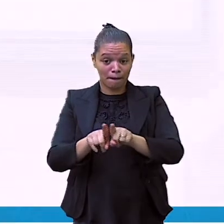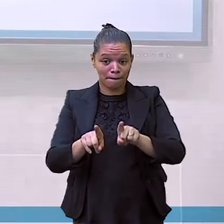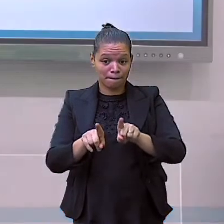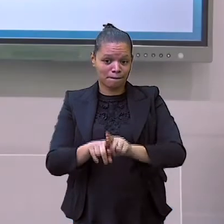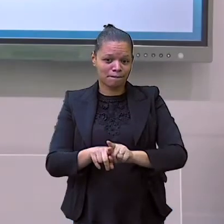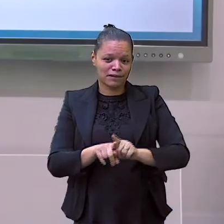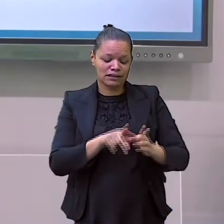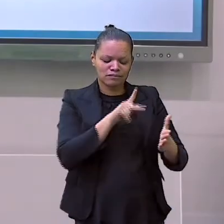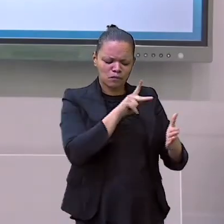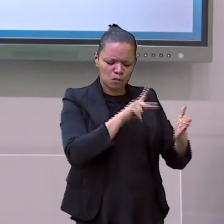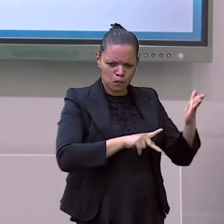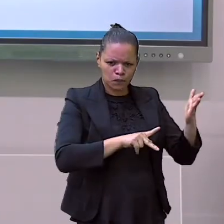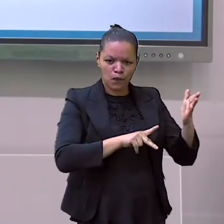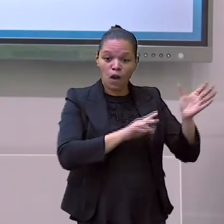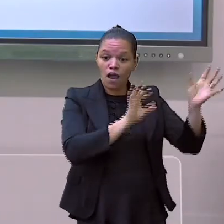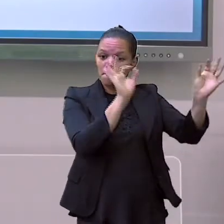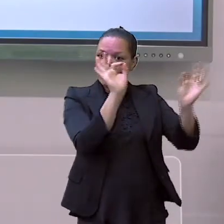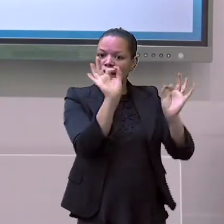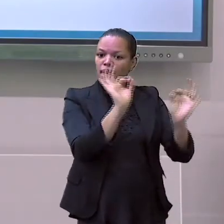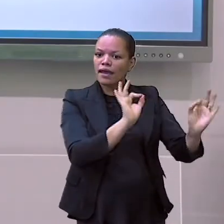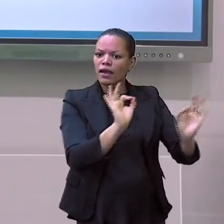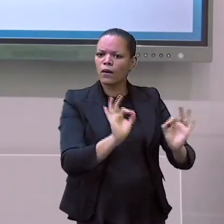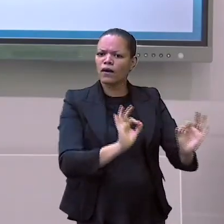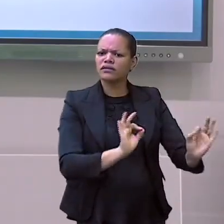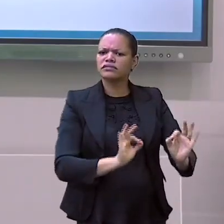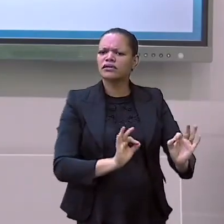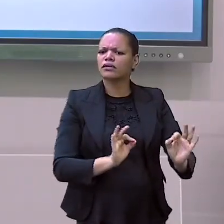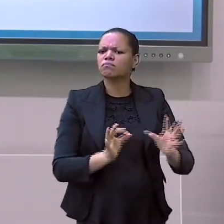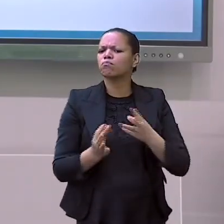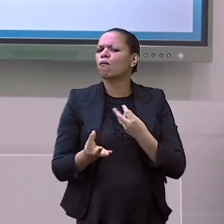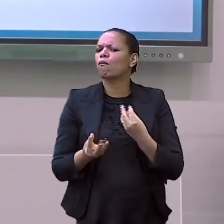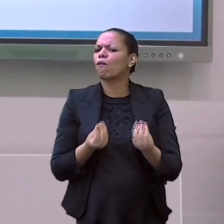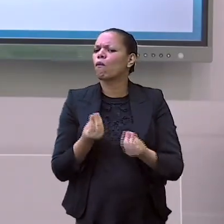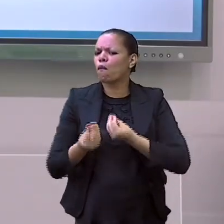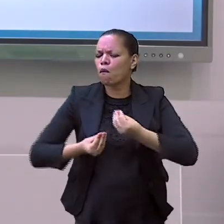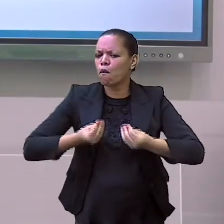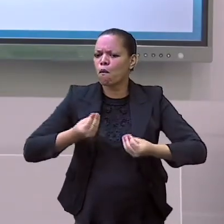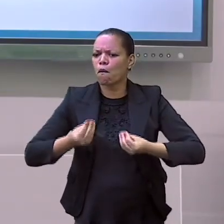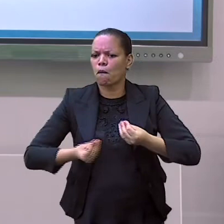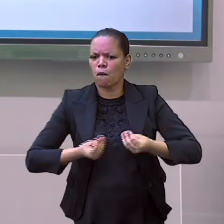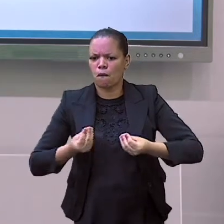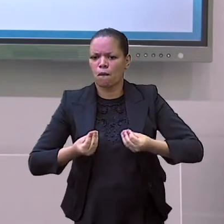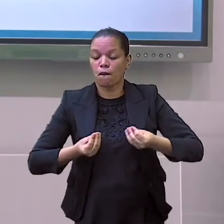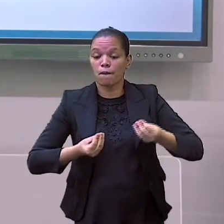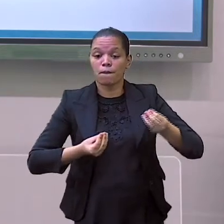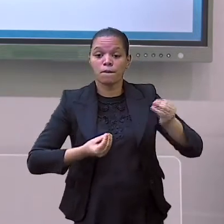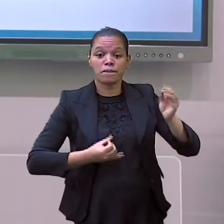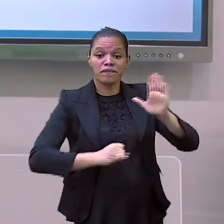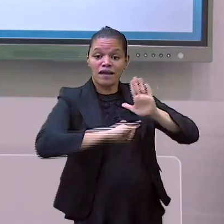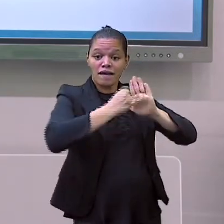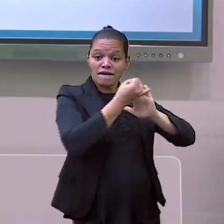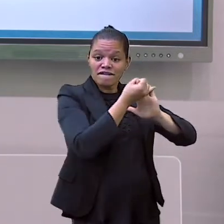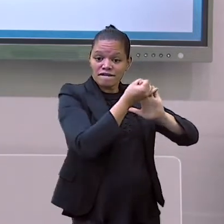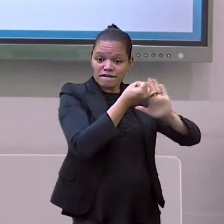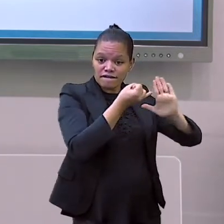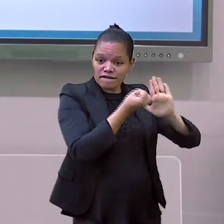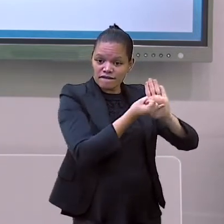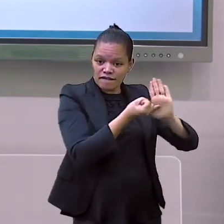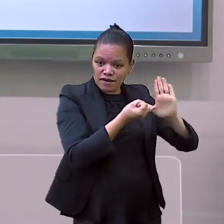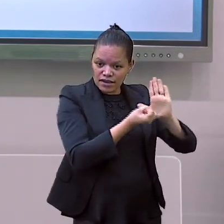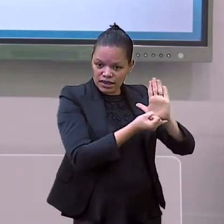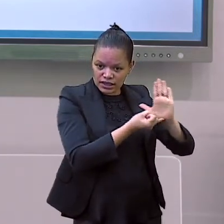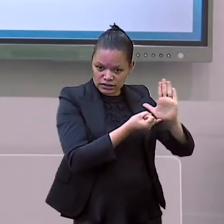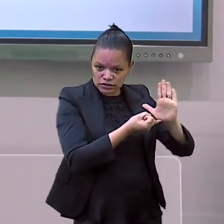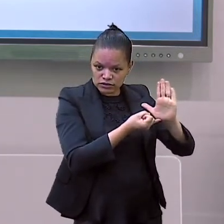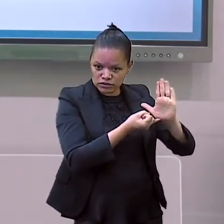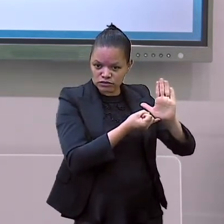mas nós estamos relembrando, porque revisional é para isso mesmo, é para relembrar os versos de um poema, o que são?